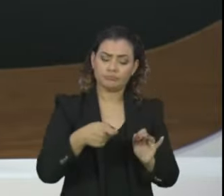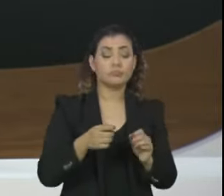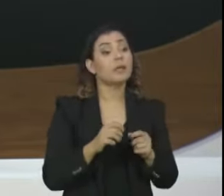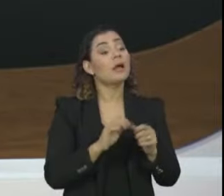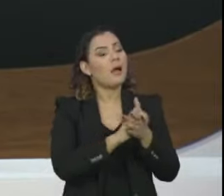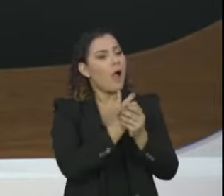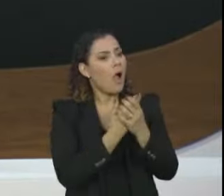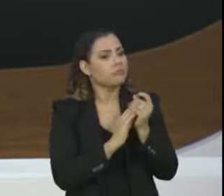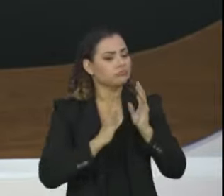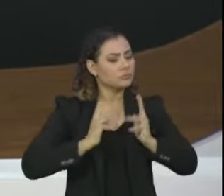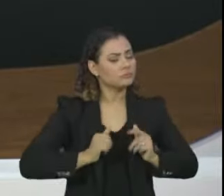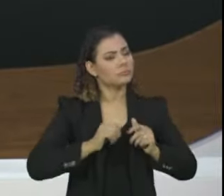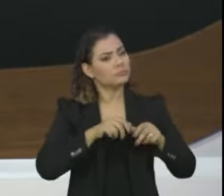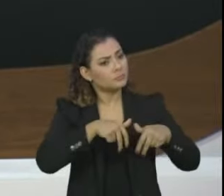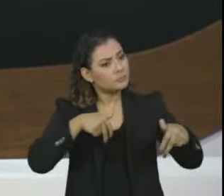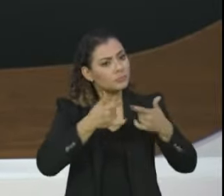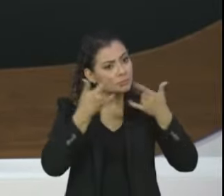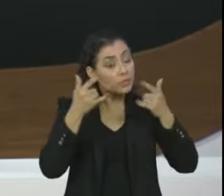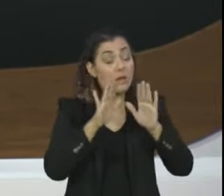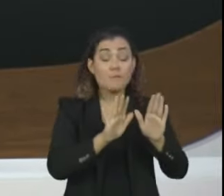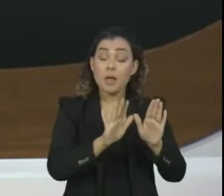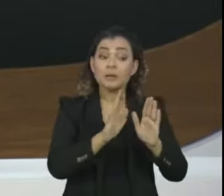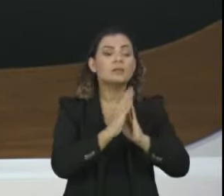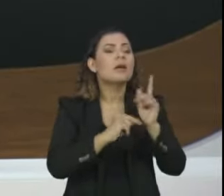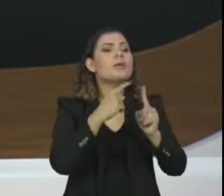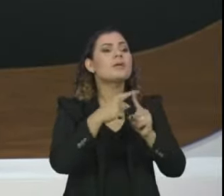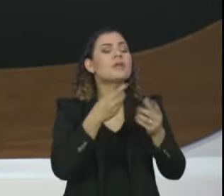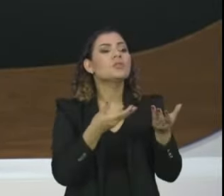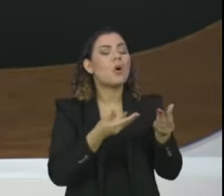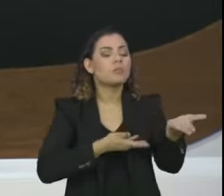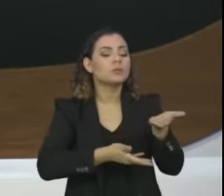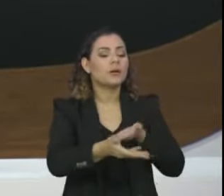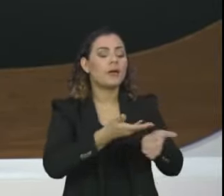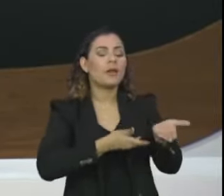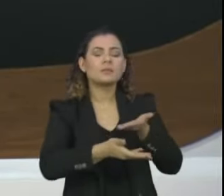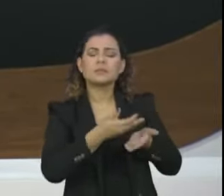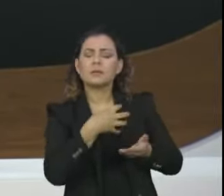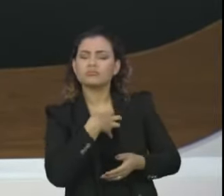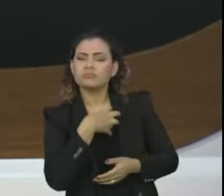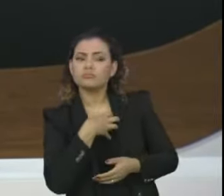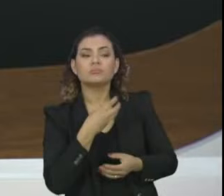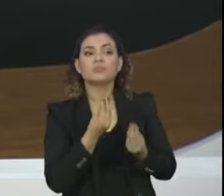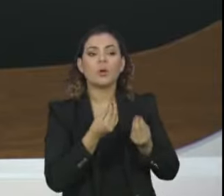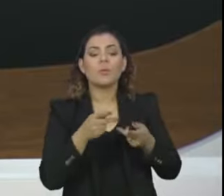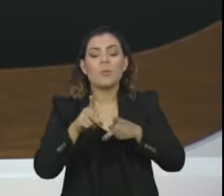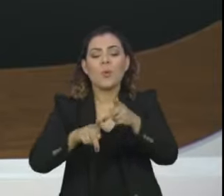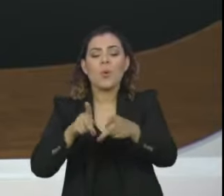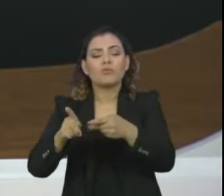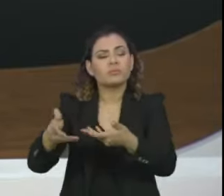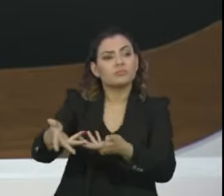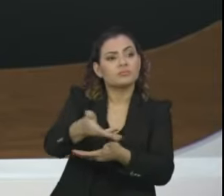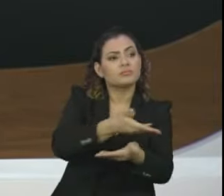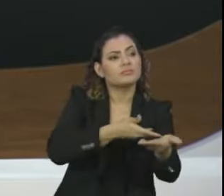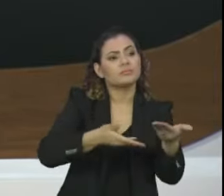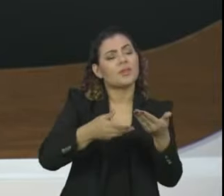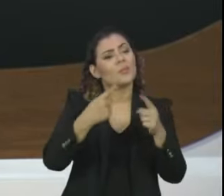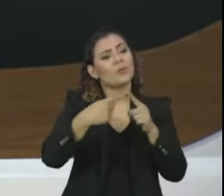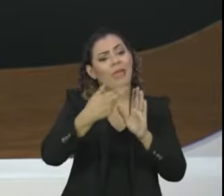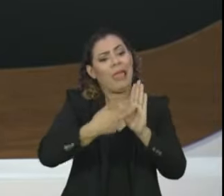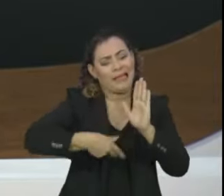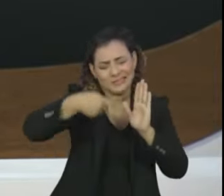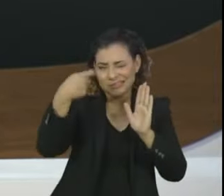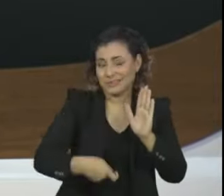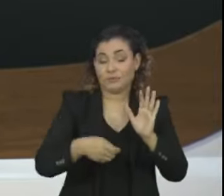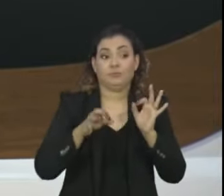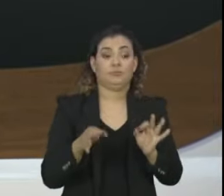eu queria saber do senhor como a igreja procurou se aproximar se manter próxima dos fiéis nesse momento de restrições